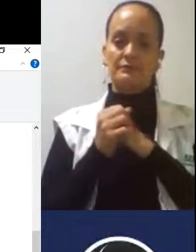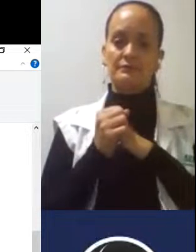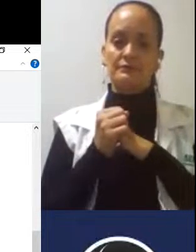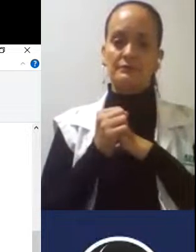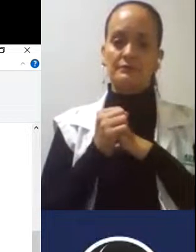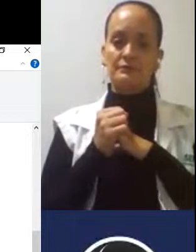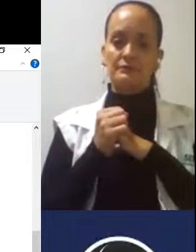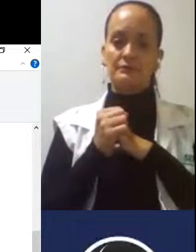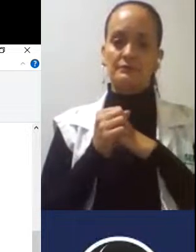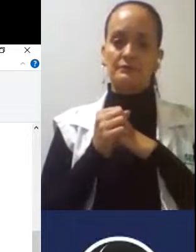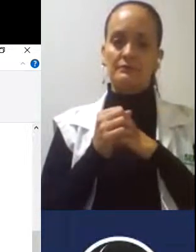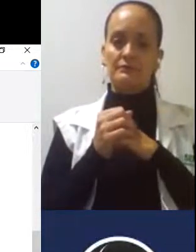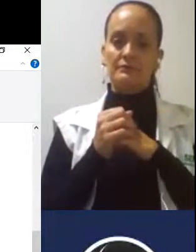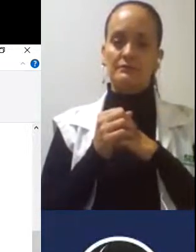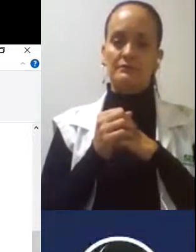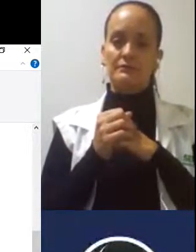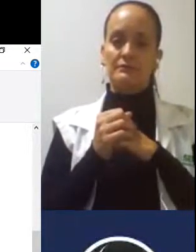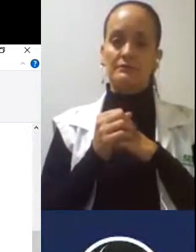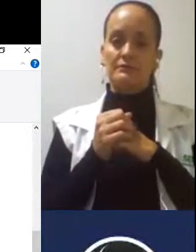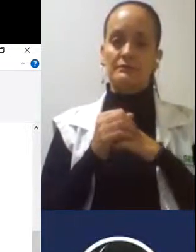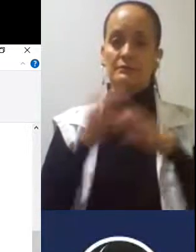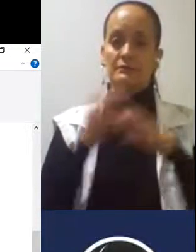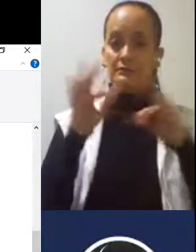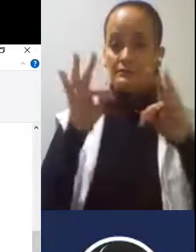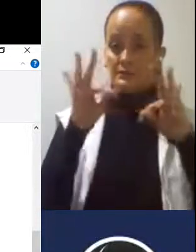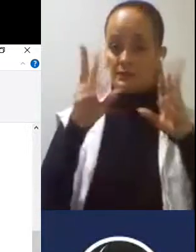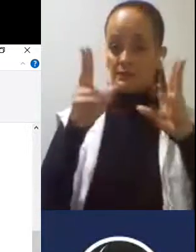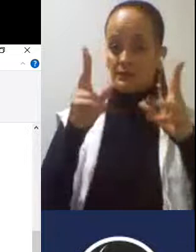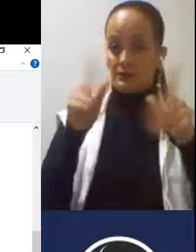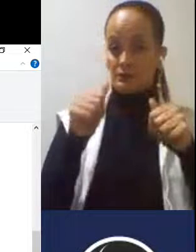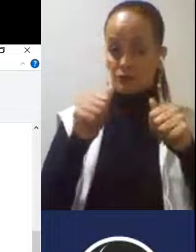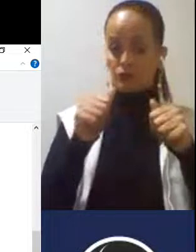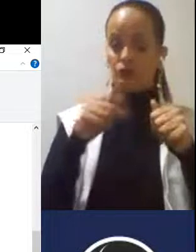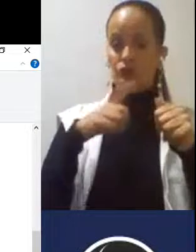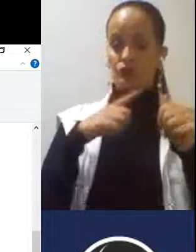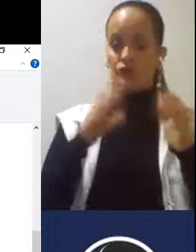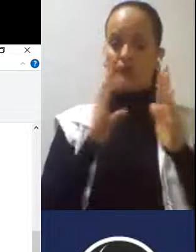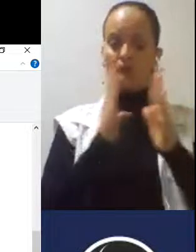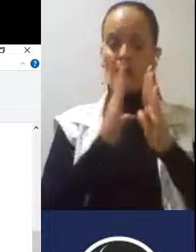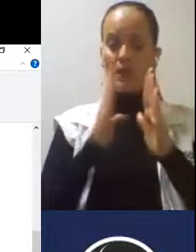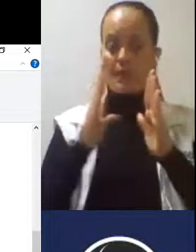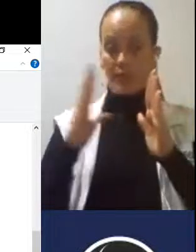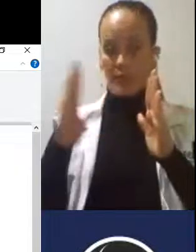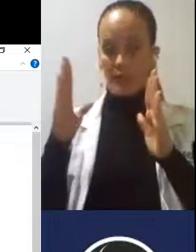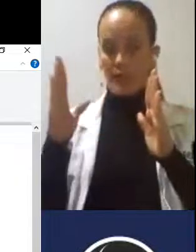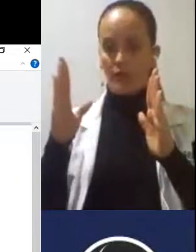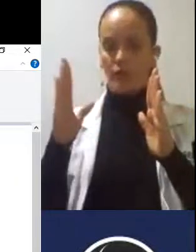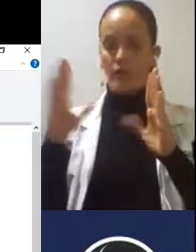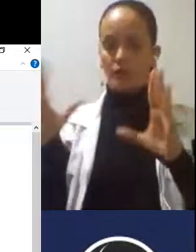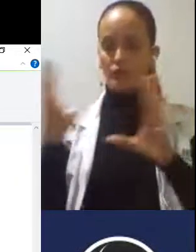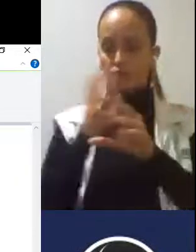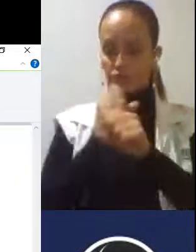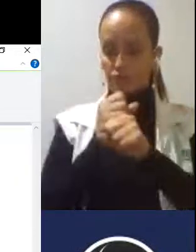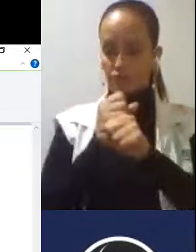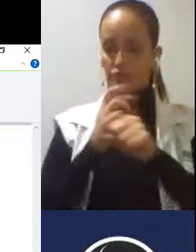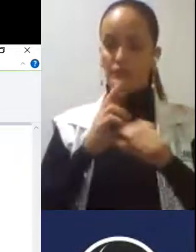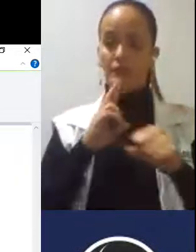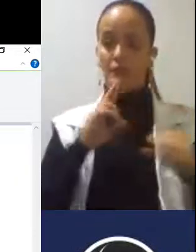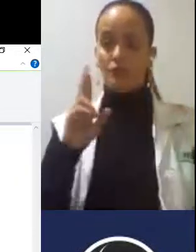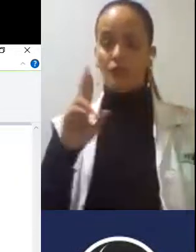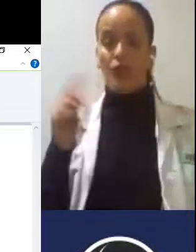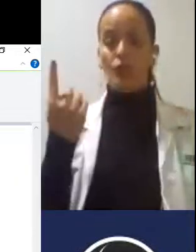Então, todo esse ramo que está aqui em paralelo vai se tornar apenas uma resistência, com o valor do quê? Da resistência equivalente, que é